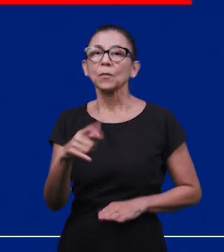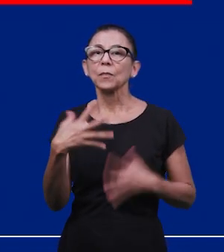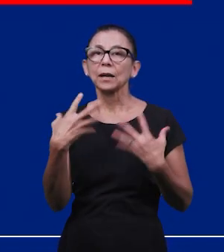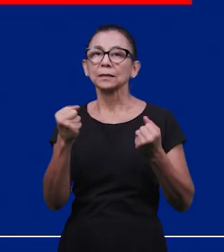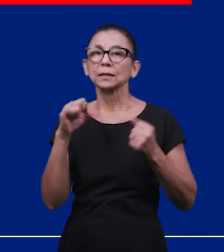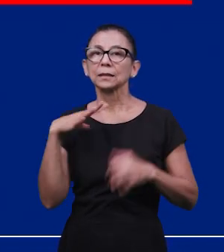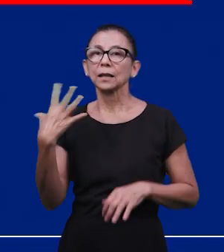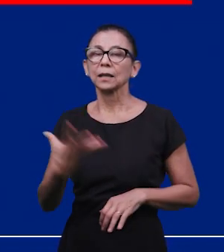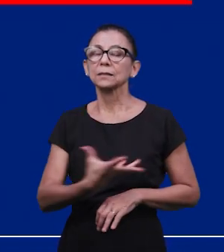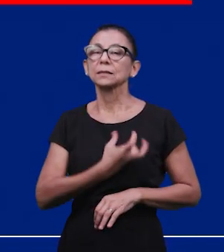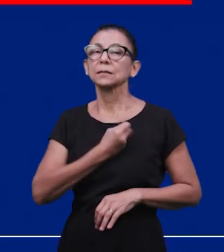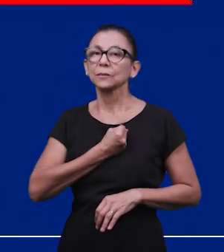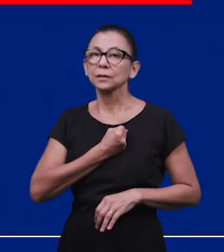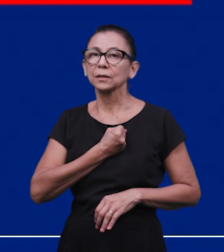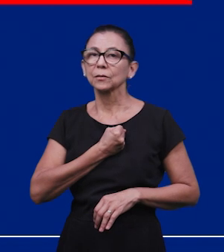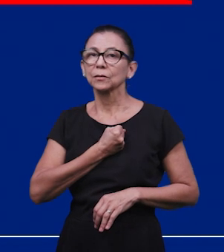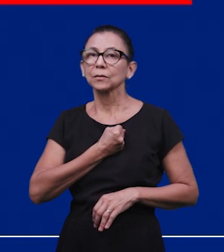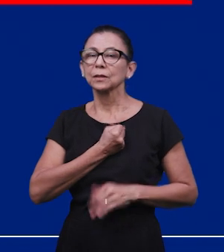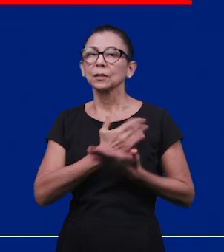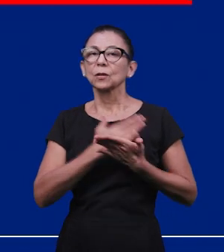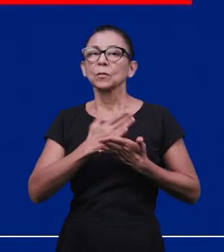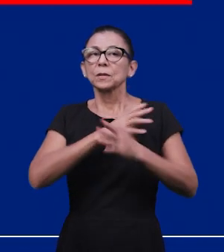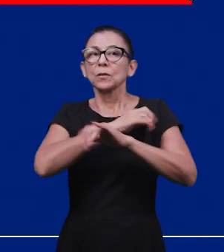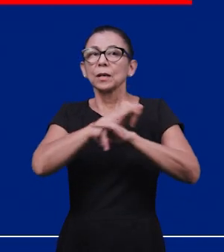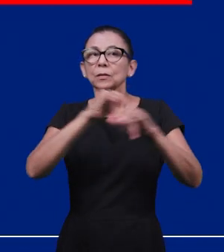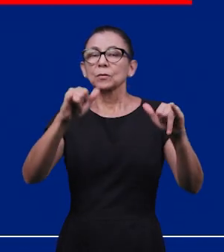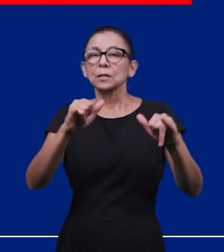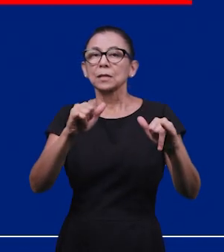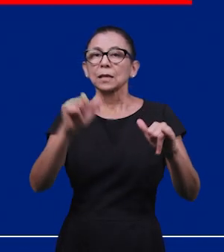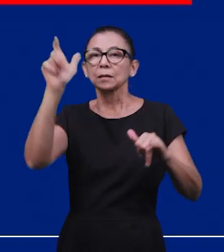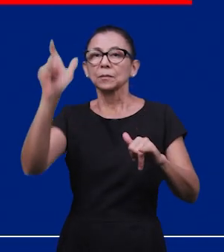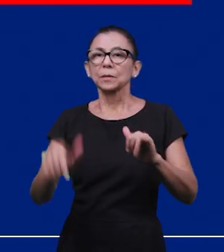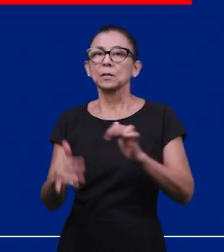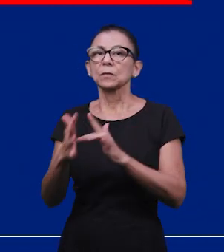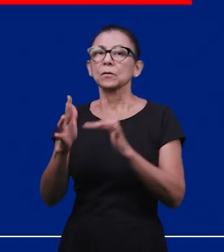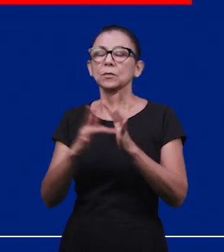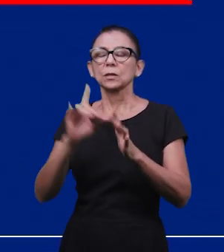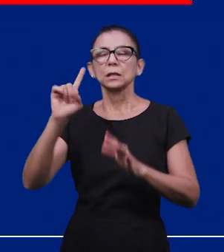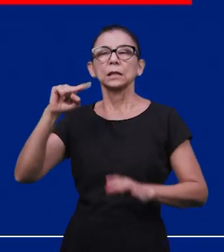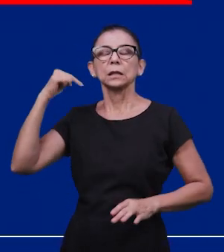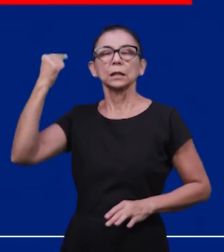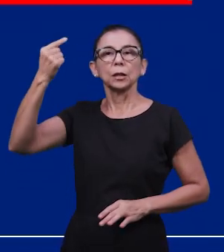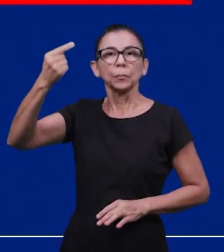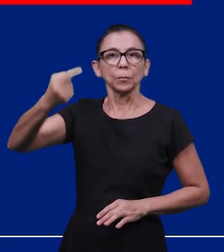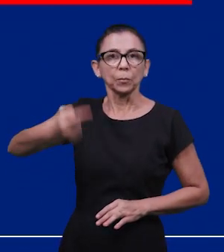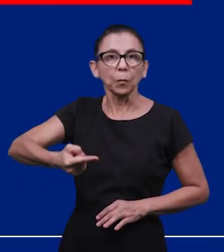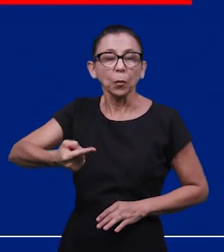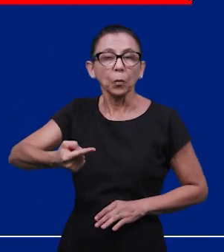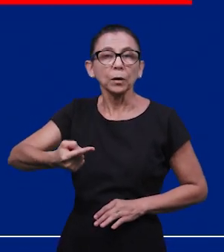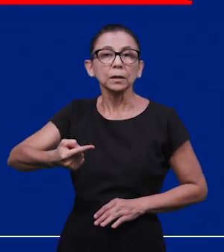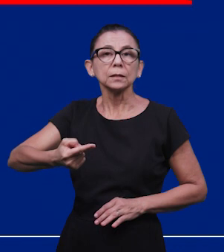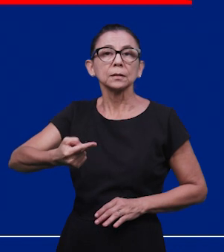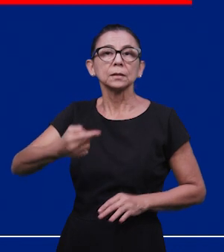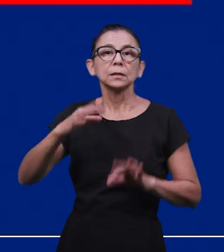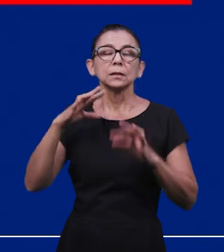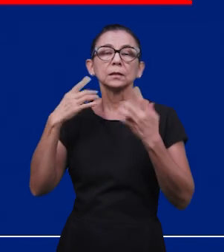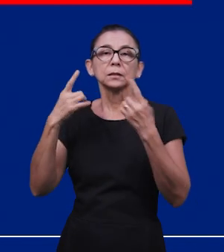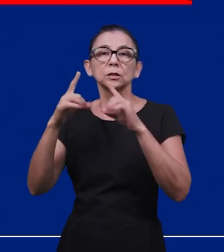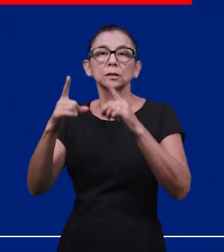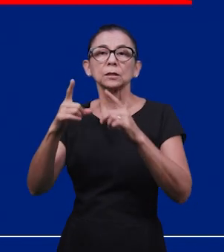mencionou. Hebreus, capítulo 2, versos 3 e 4. Diz assim: como escaparemos nós se não atentarmos para